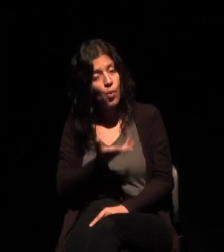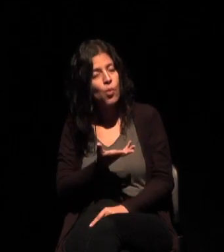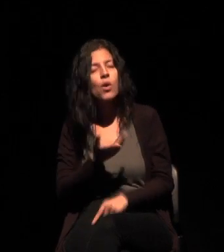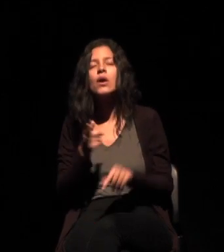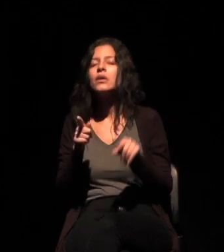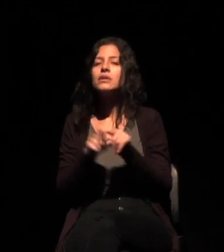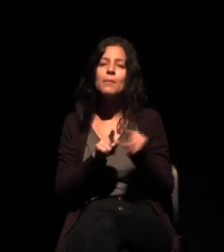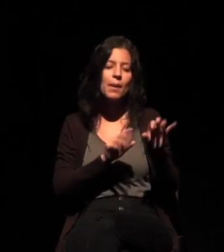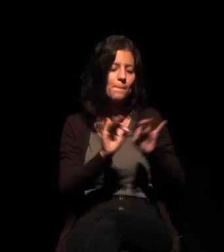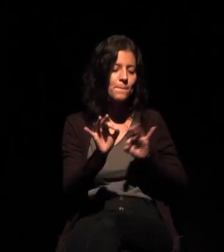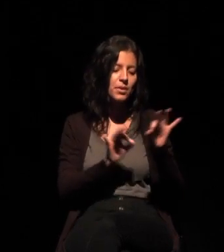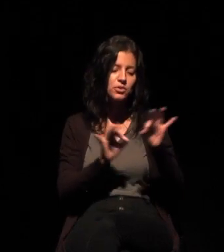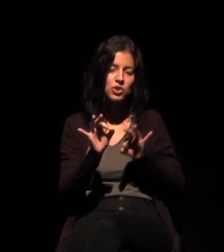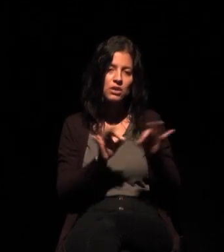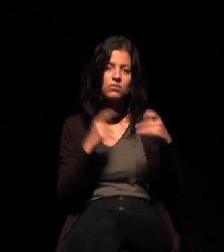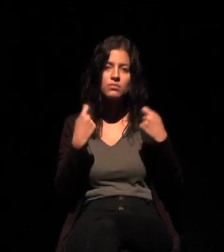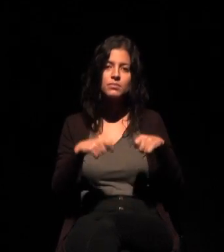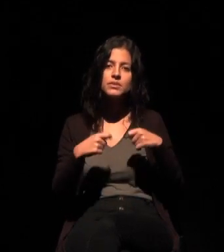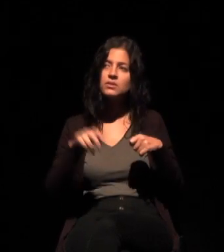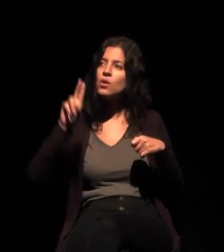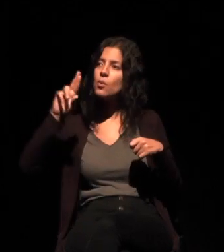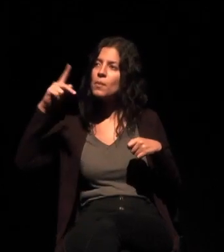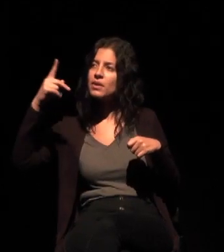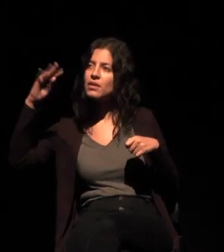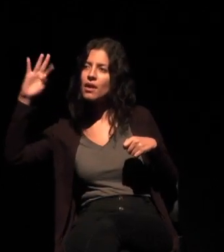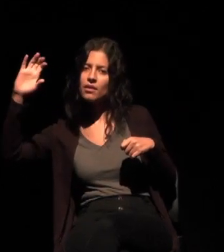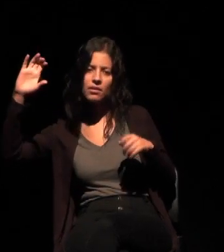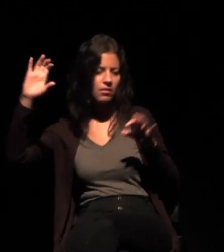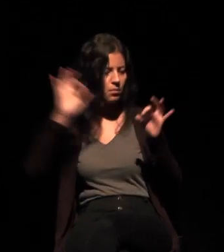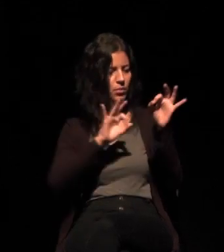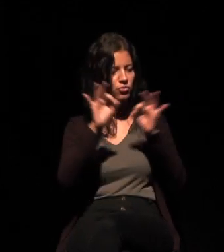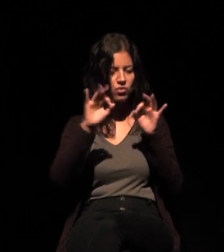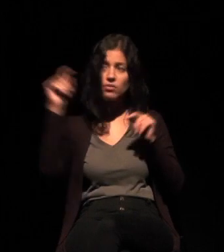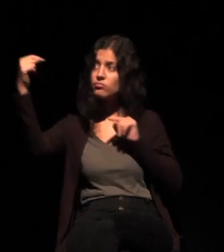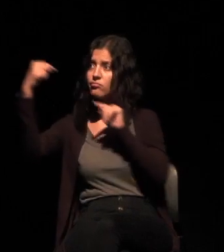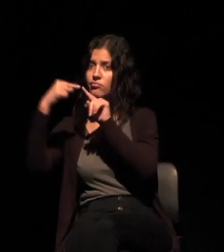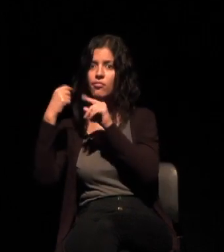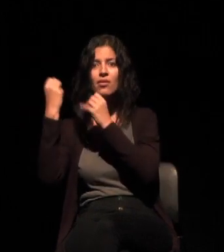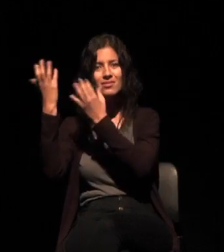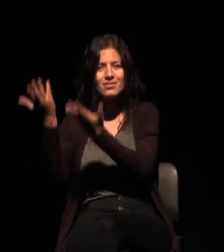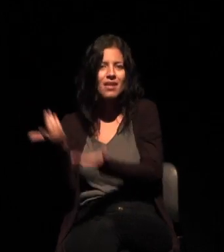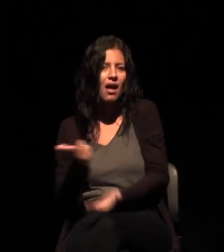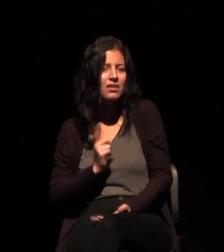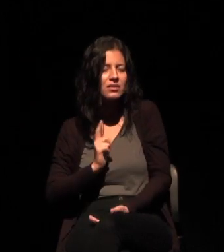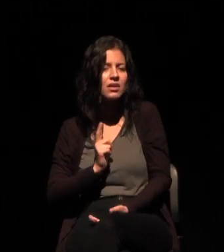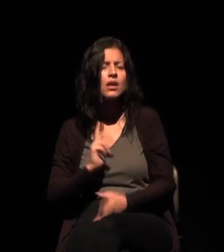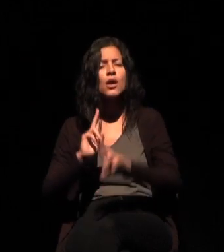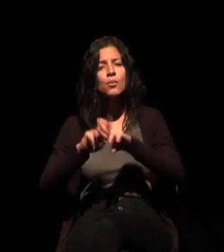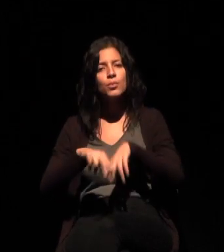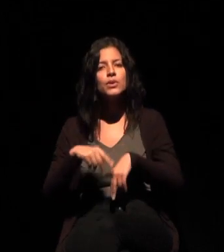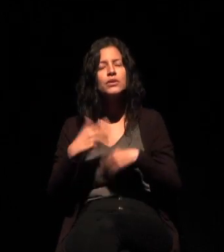alguma intenção da relação com a universidade portanto a ideia é que manter esta relação sempre com com a